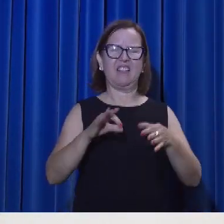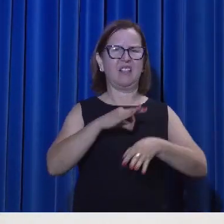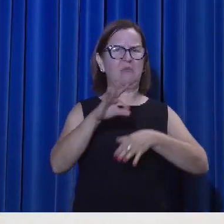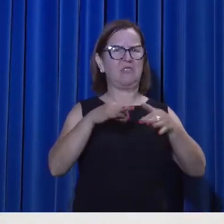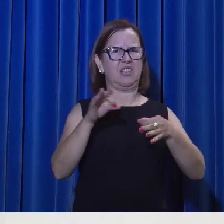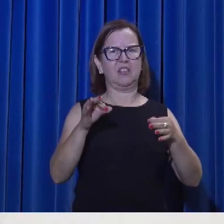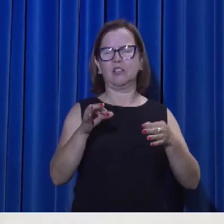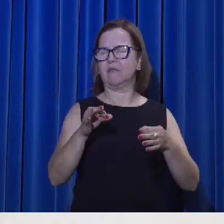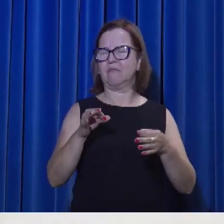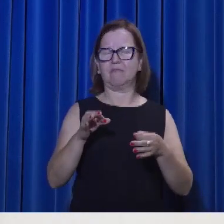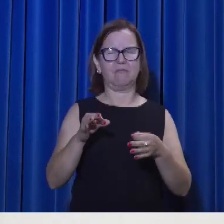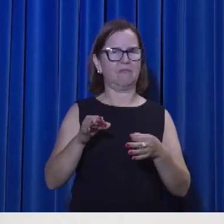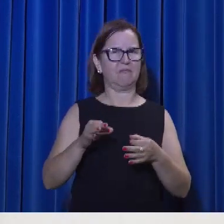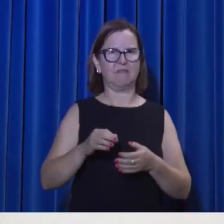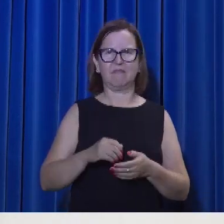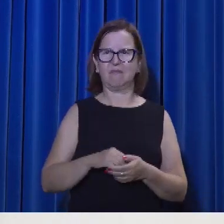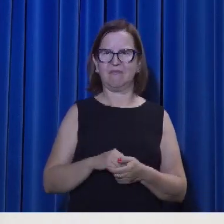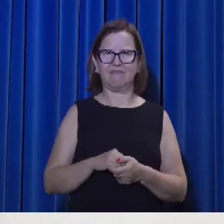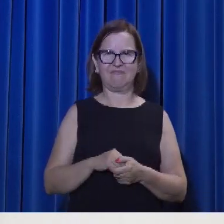presente.